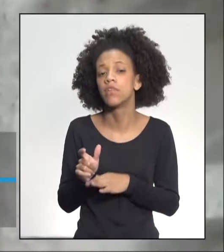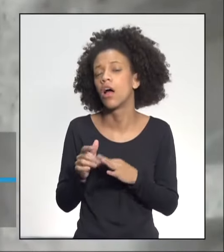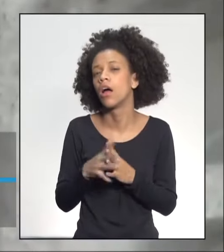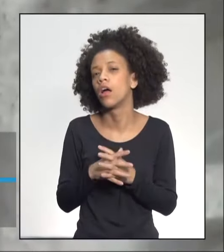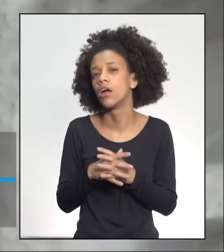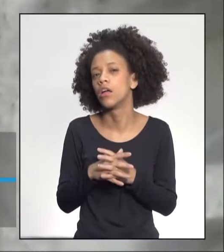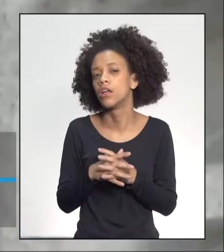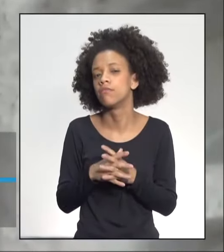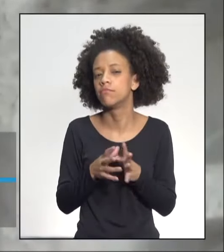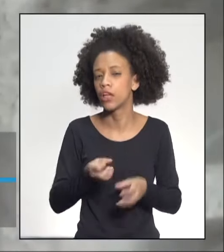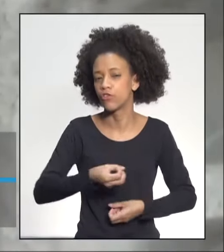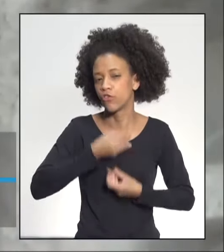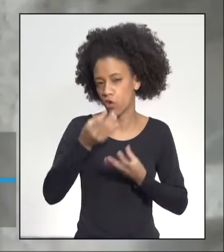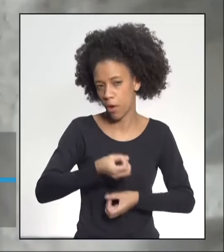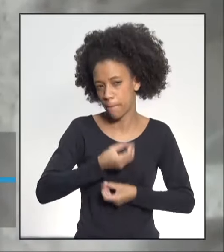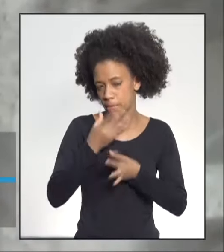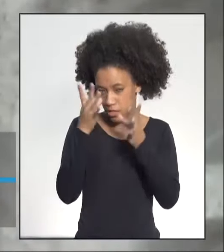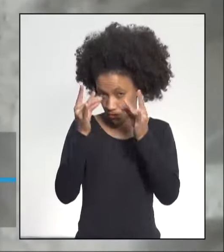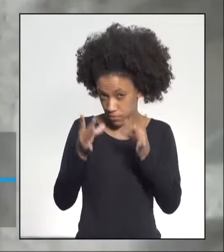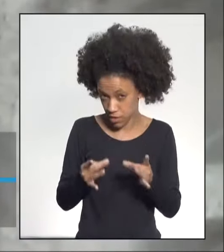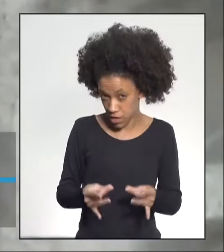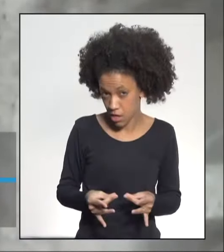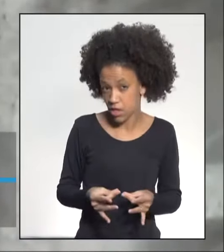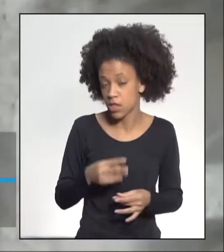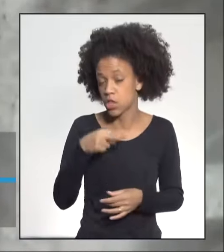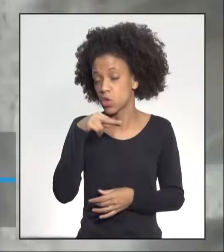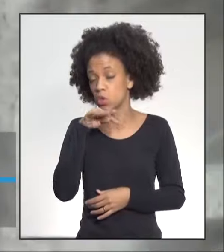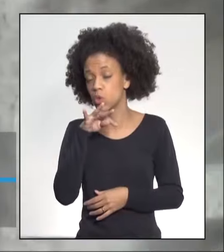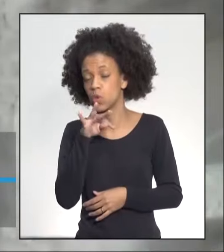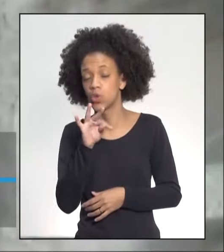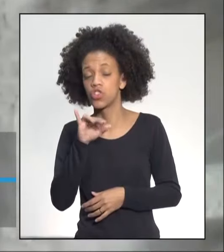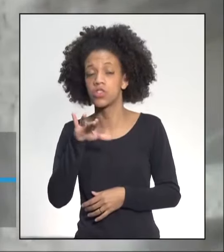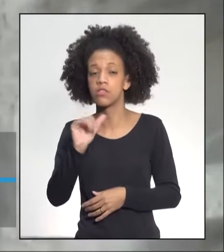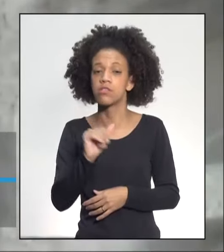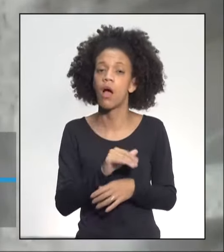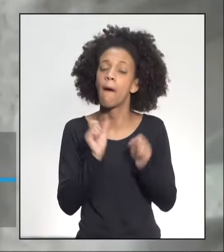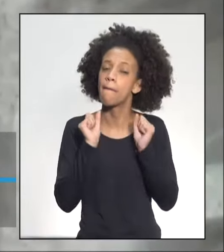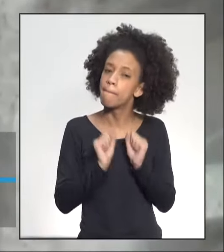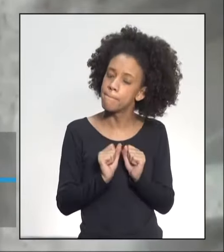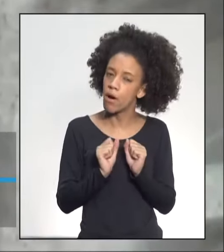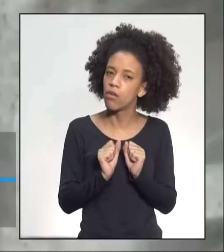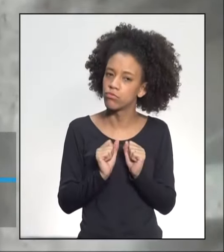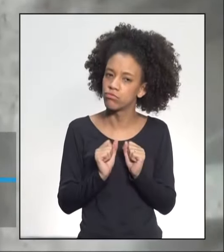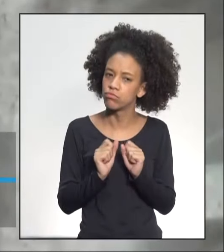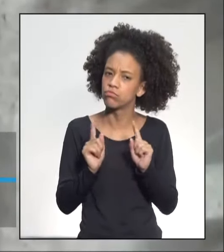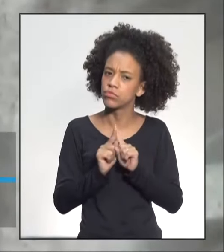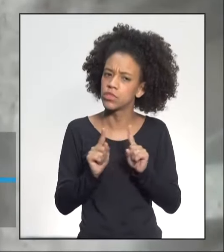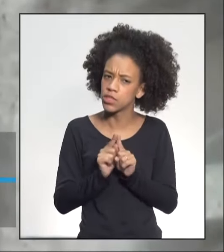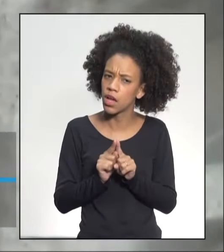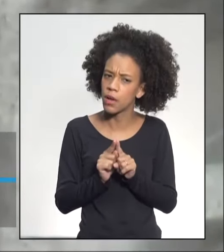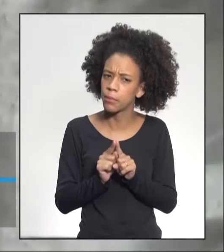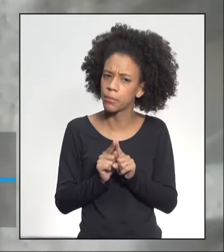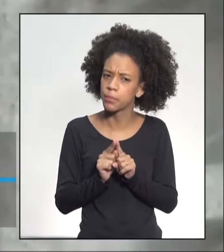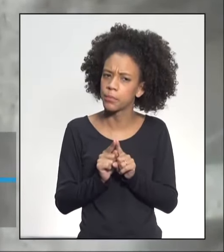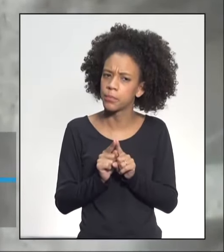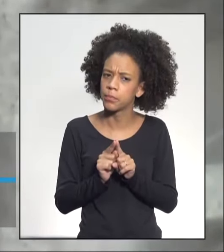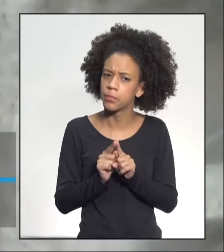da informação e, mais especificamente, da notícia, a gente pode também passar através de